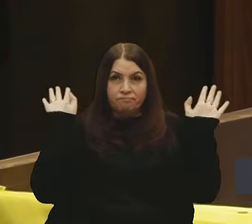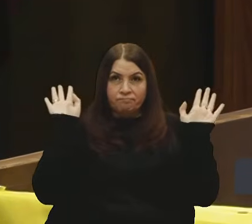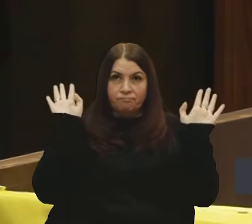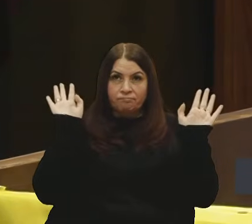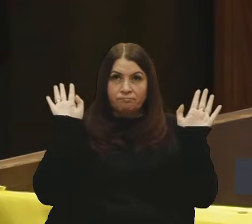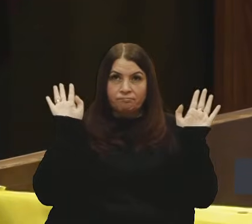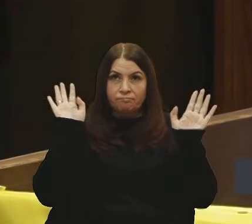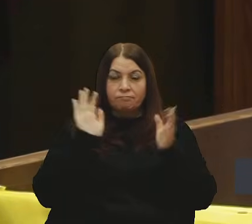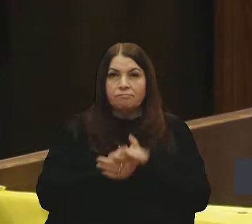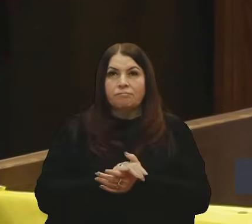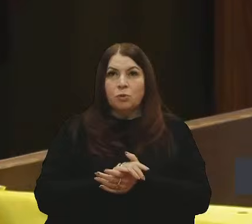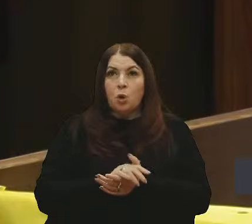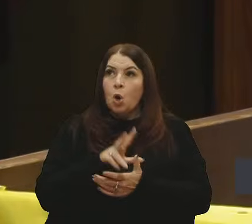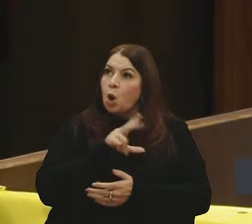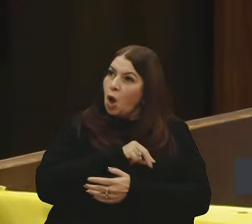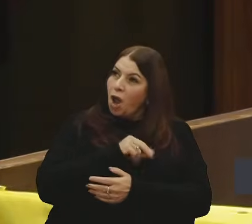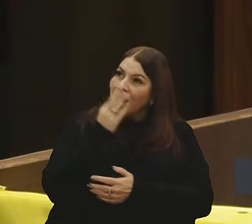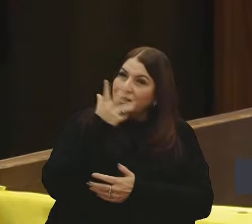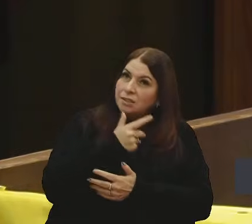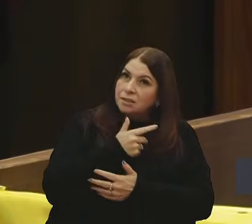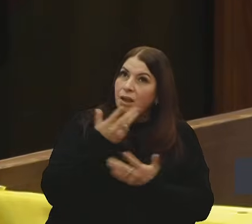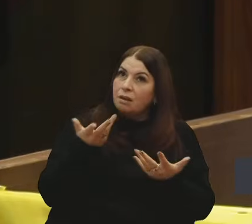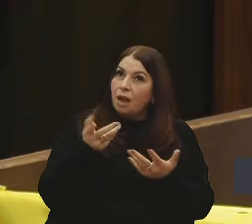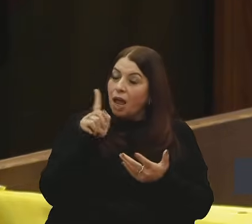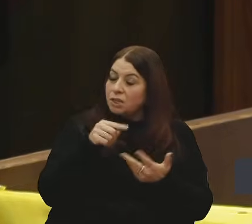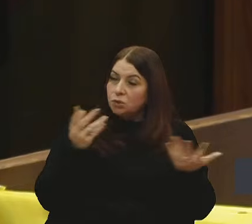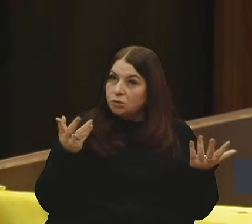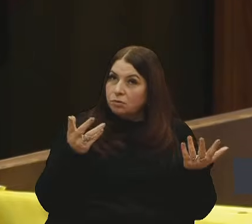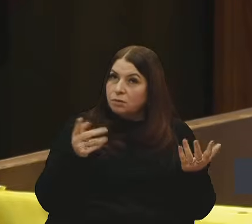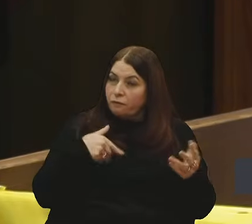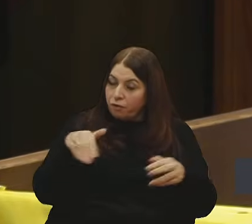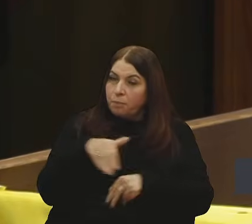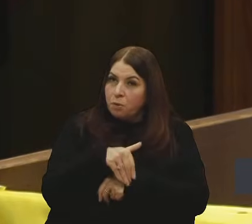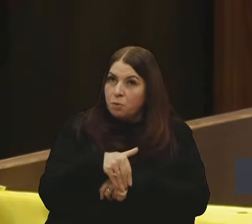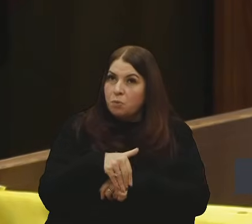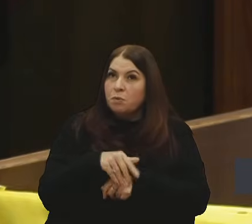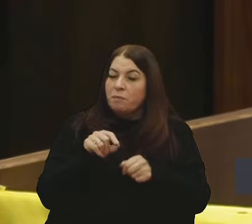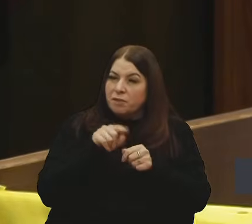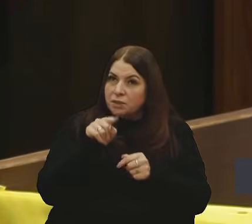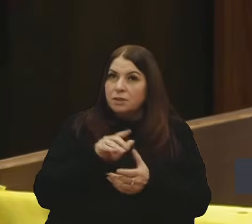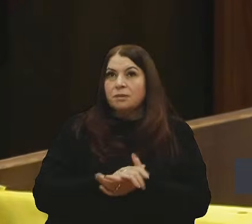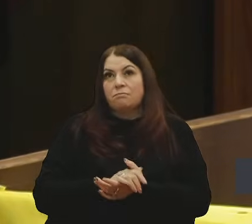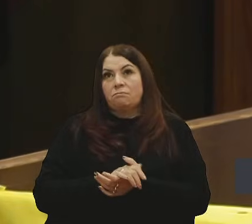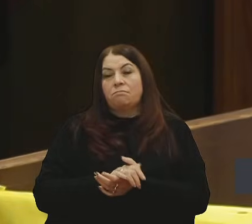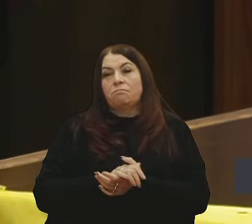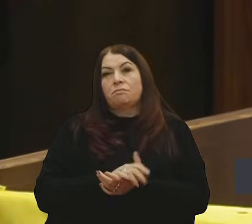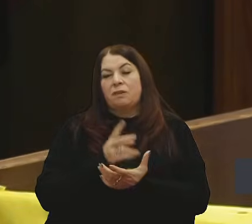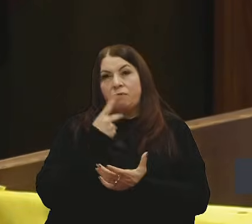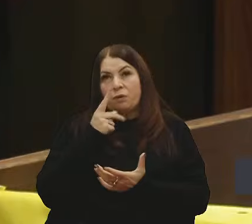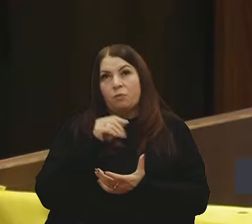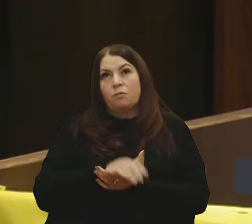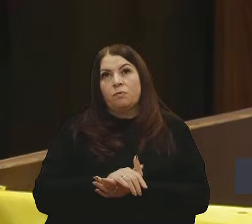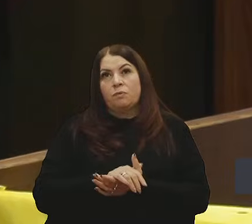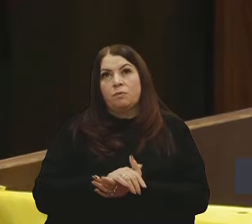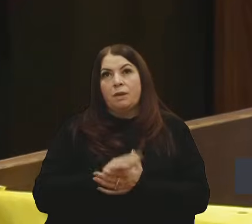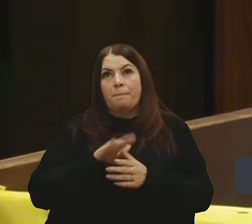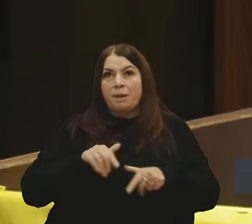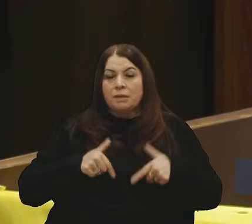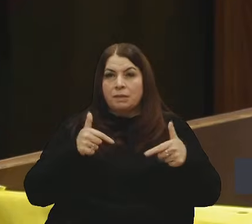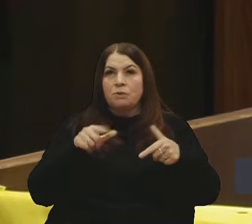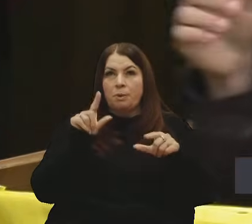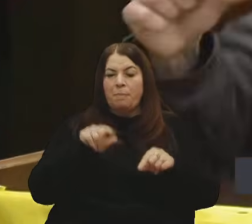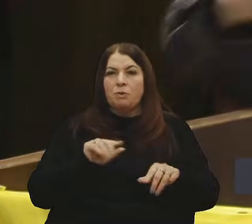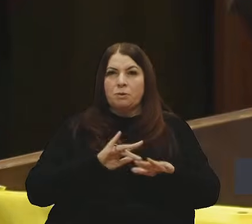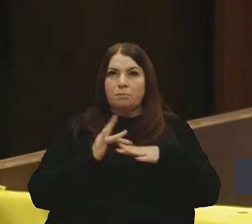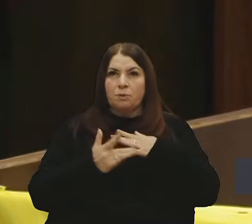embaixo. Nossa, muito lindo. É isso. Vamos para a rua. Vamos fazer isso. Então eu digo que o quê? Mais ação, menos mídia,